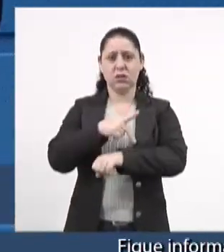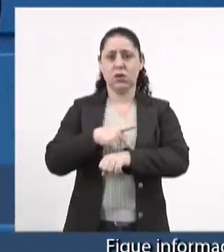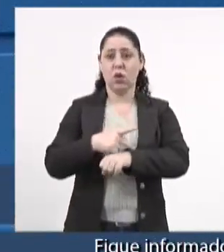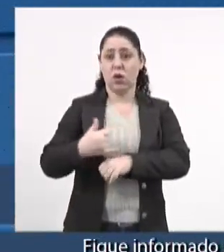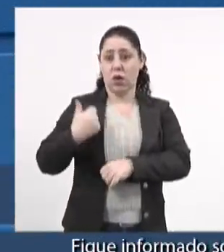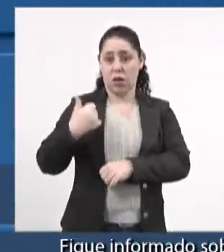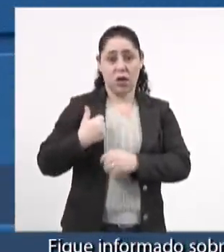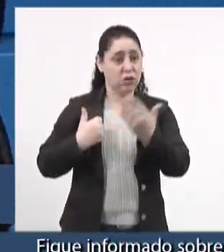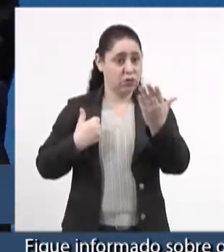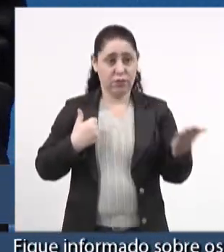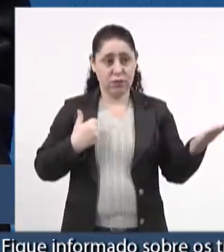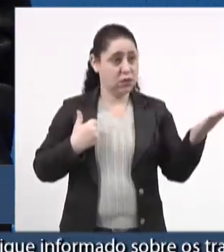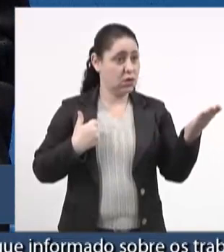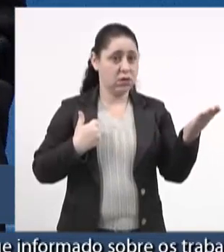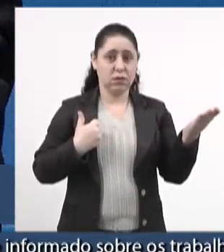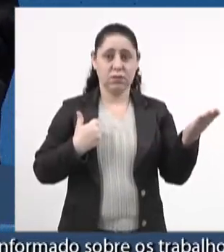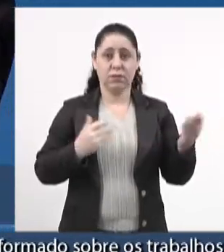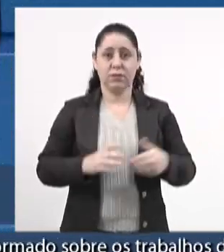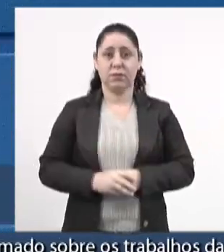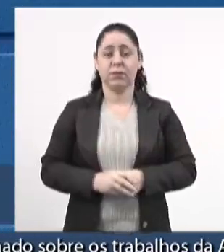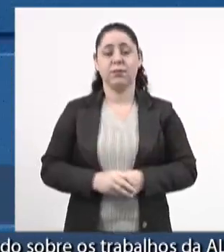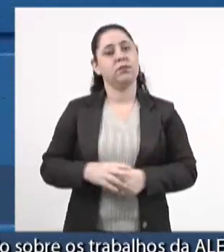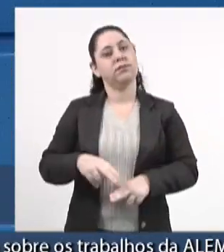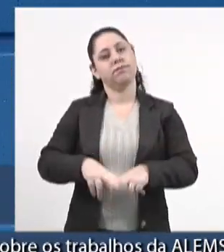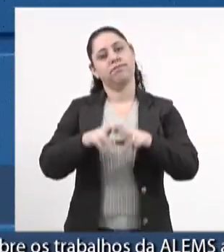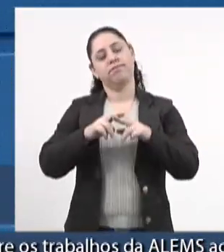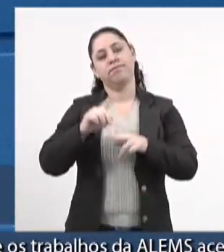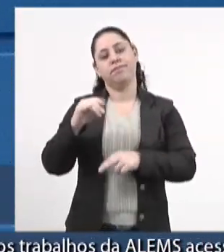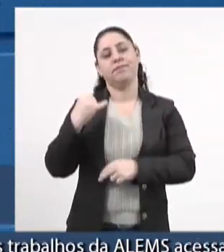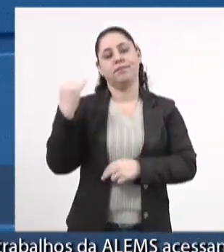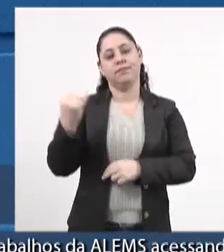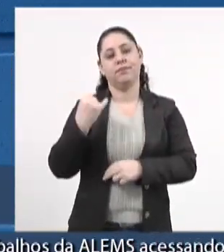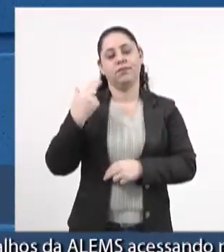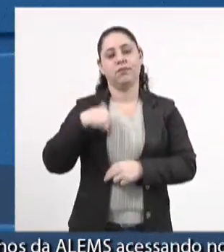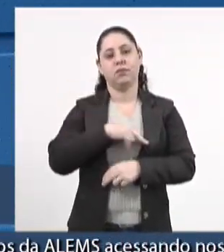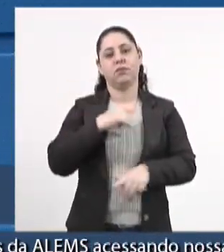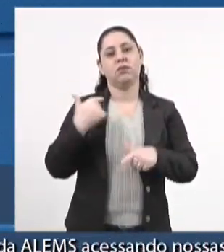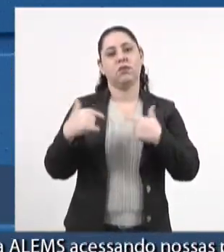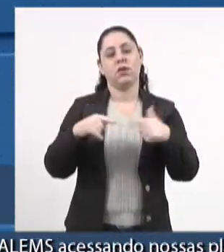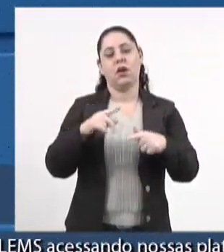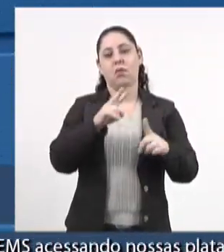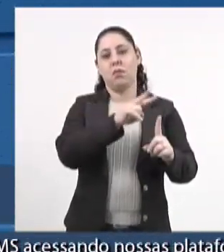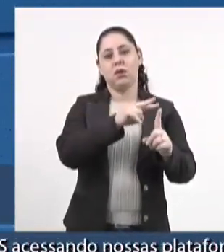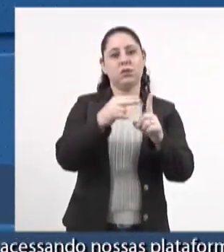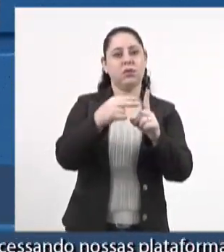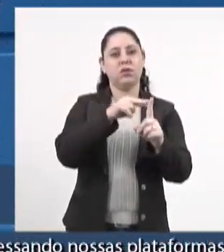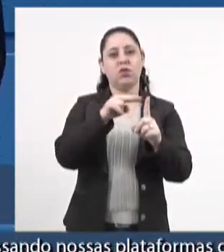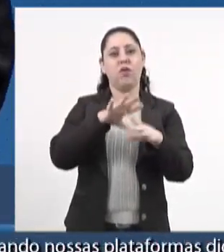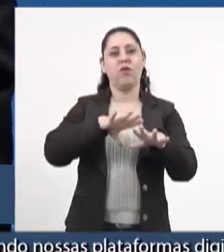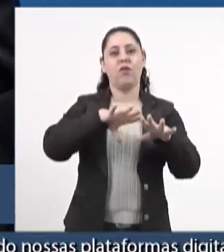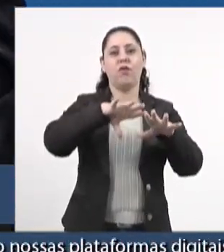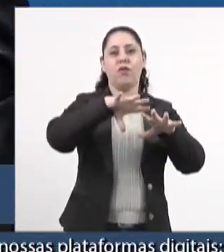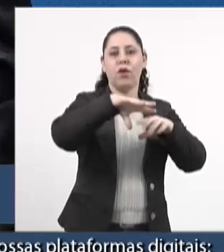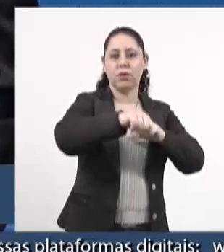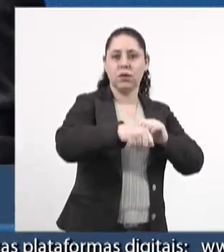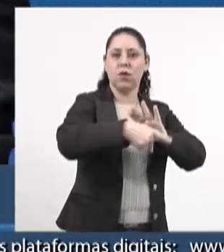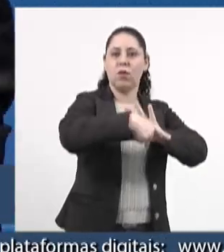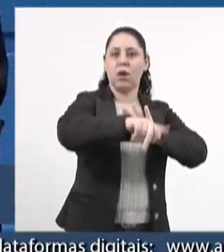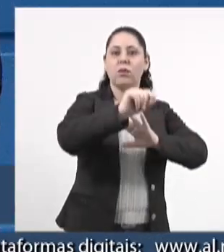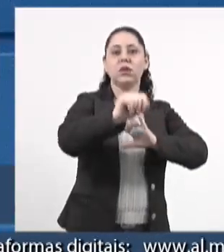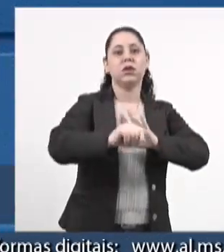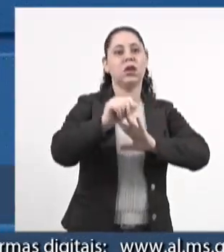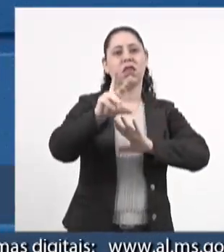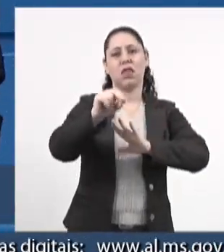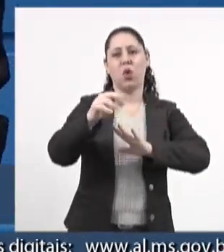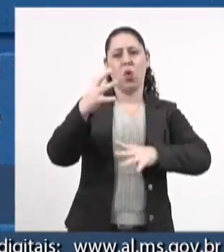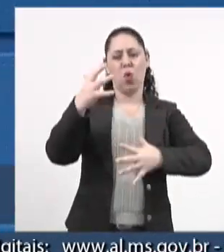etária de vossas senhorias. Por isso que é importante a gente trabalhar na perspectiva da formação, para que não venha